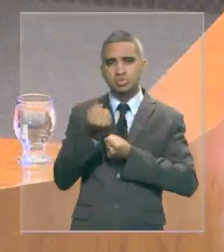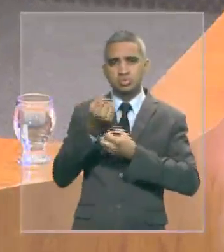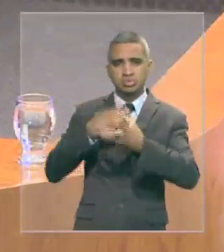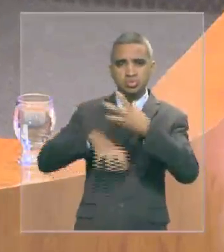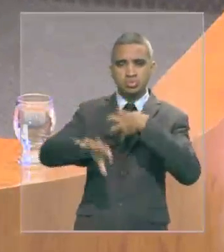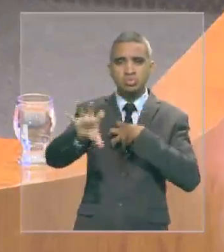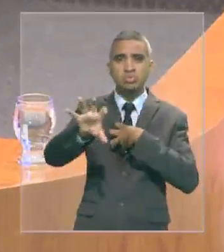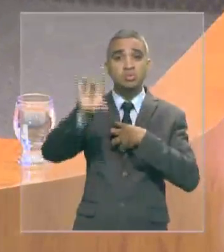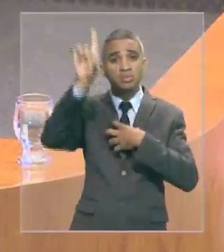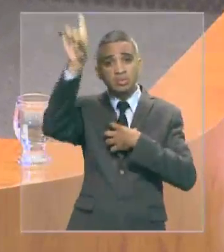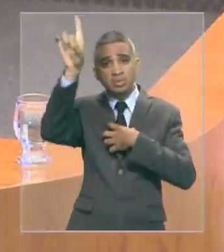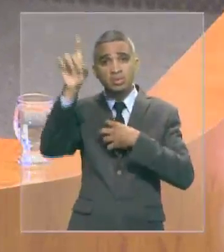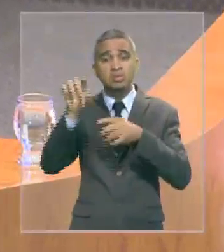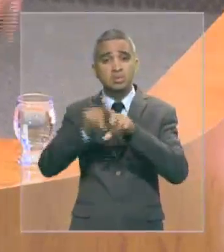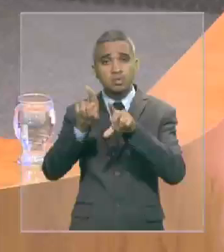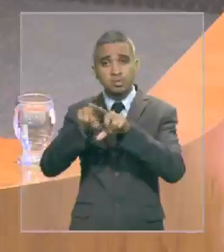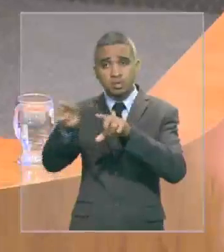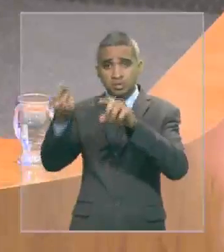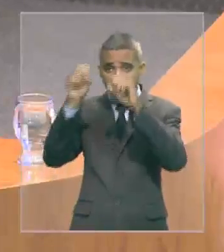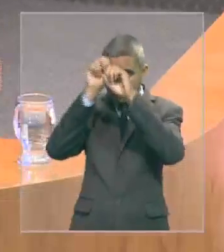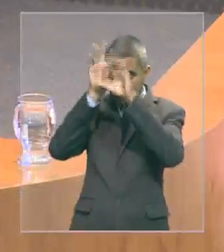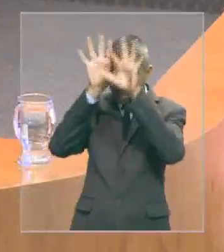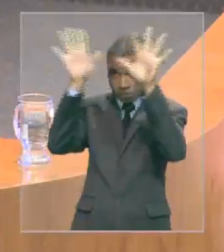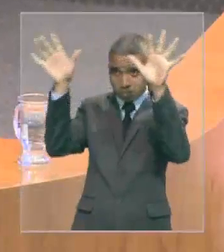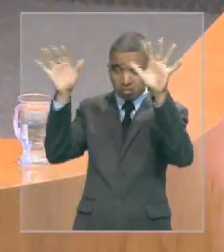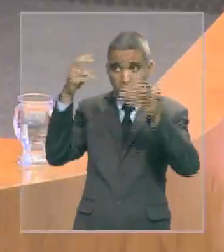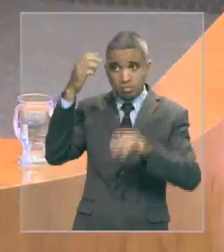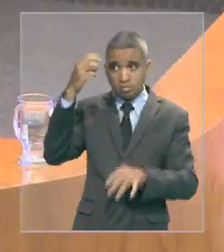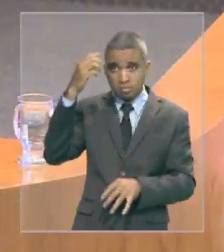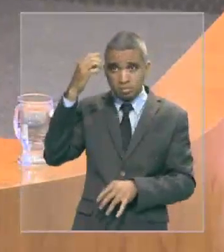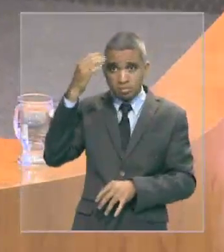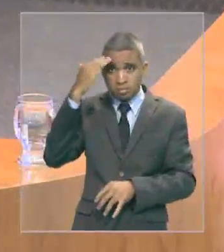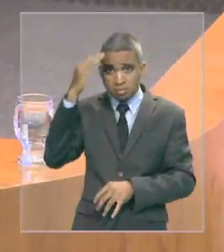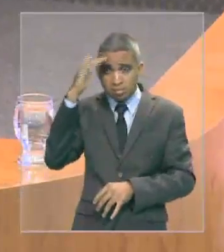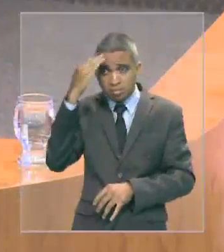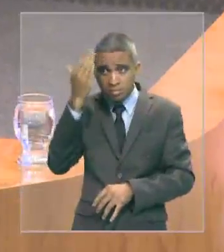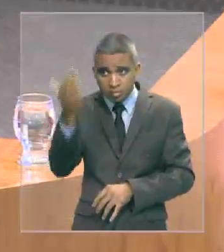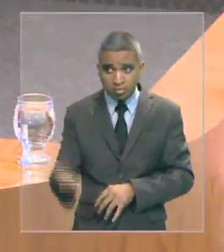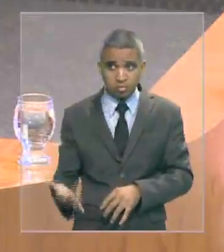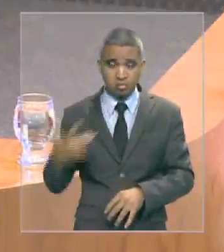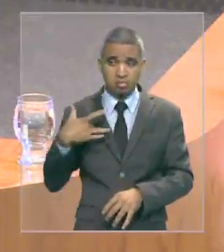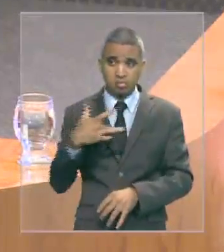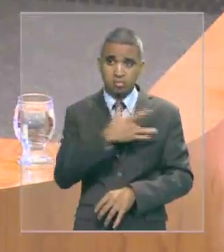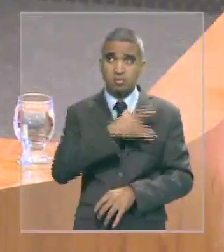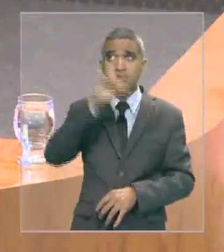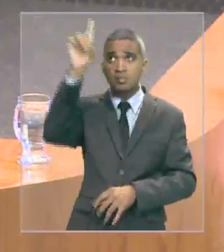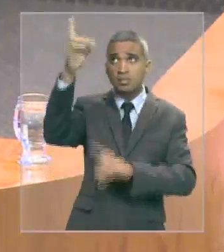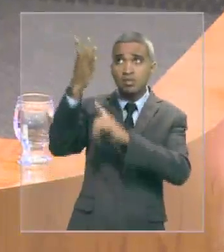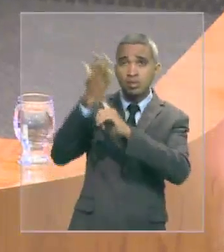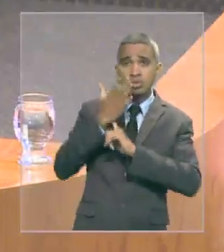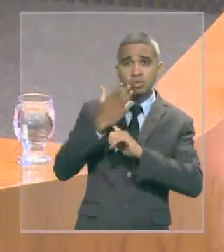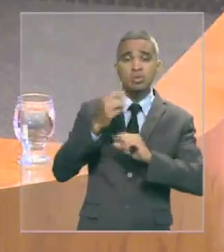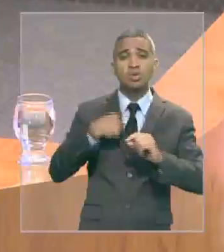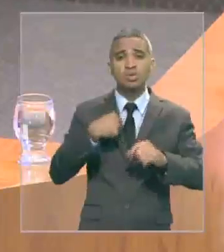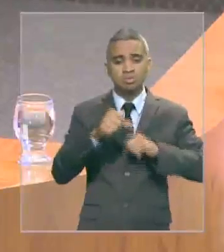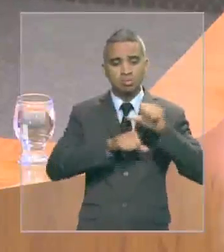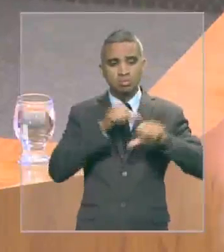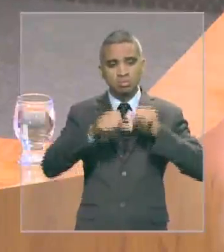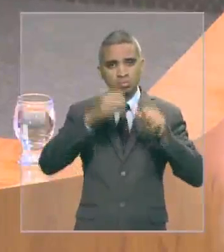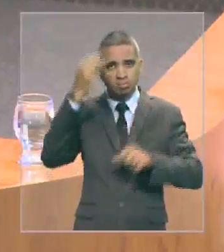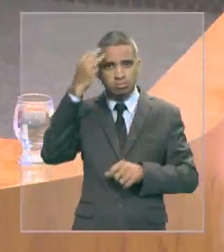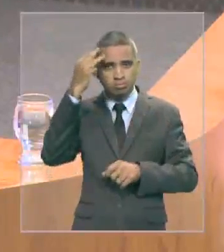possa me dar sanidade, saúde, e que possa corrigir as minhas imperfeições e os meus desequilíbrios